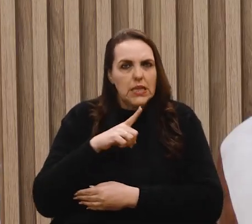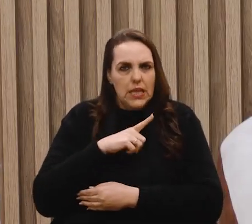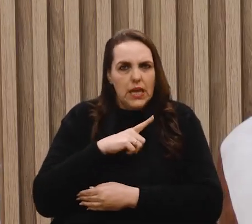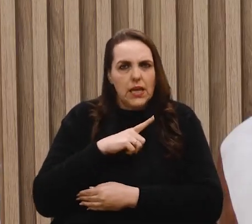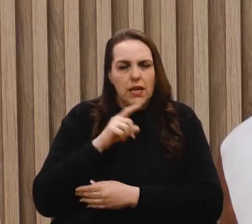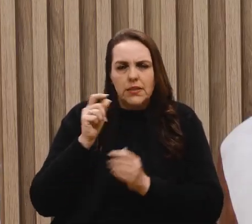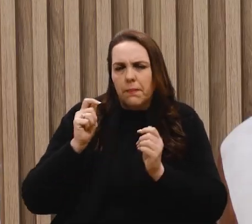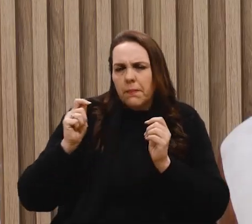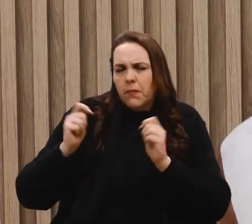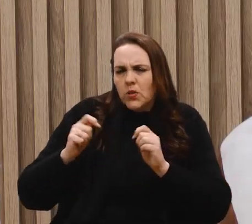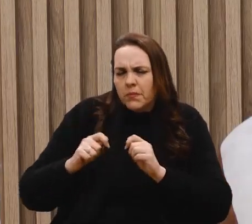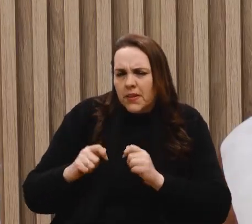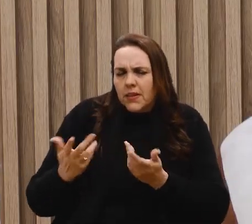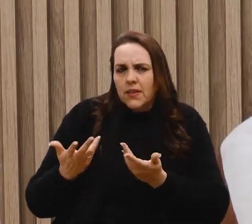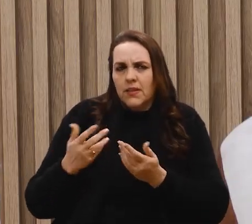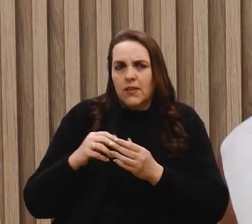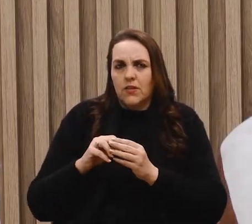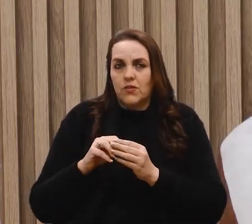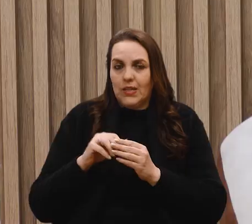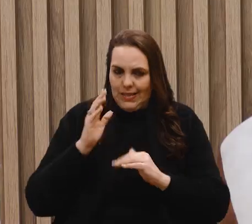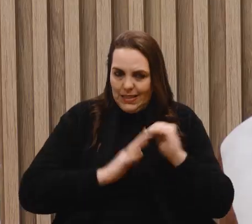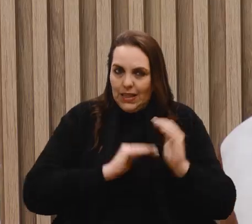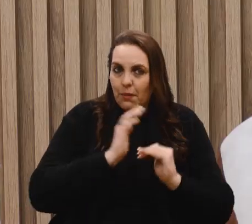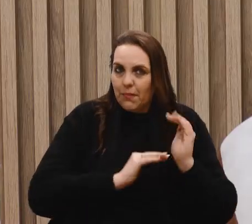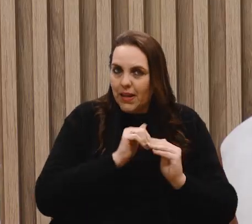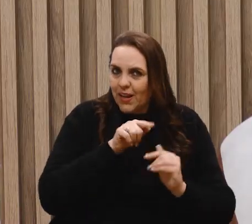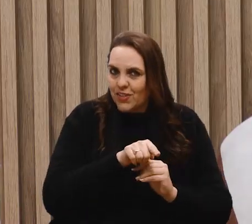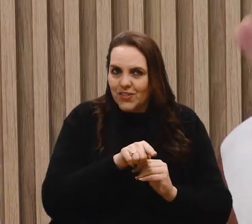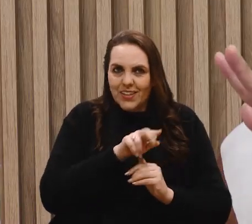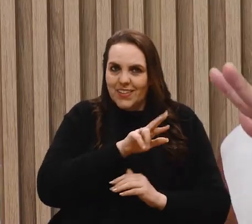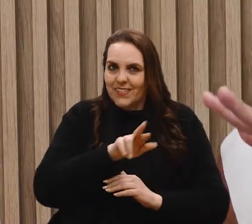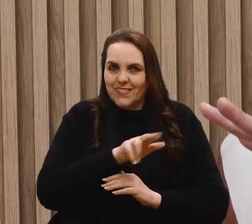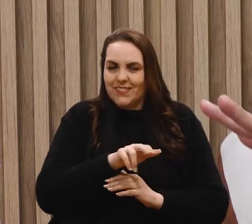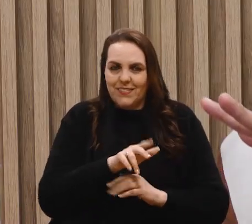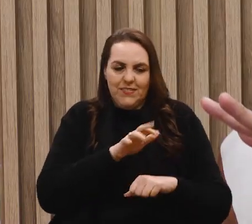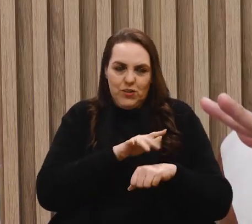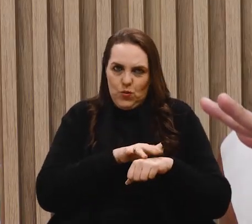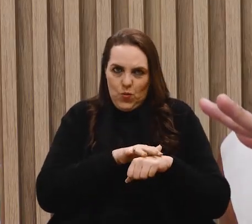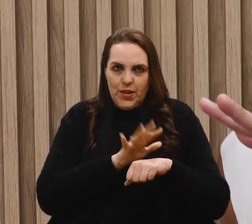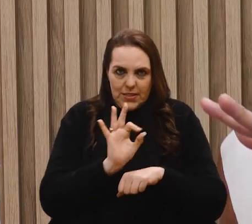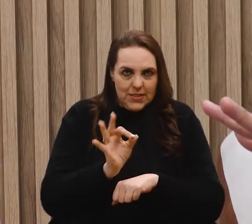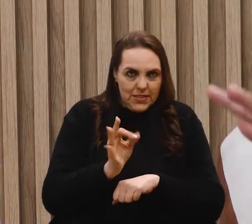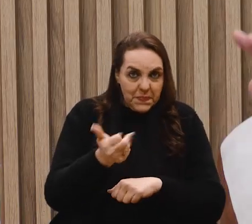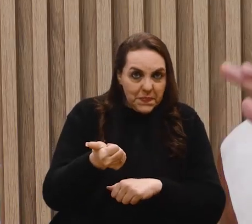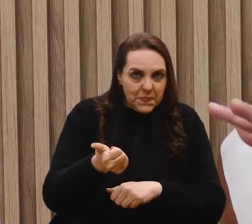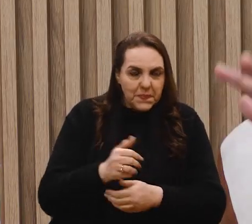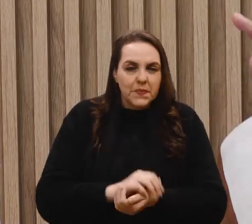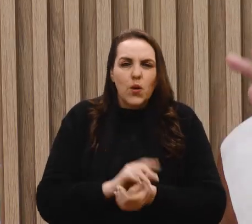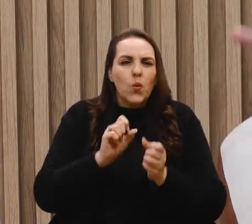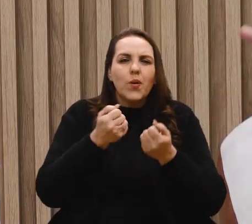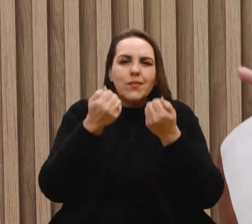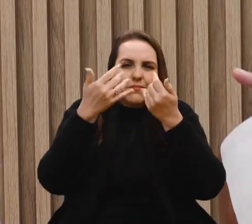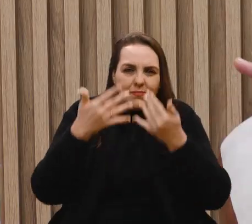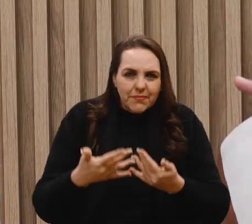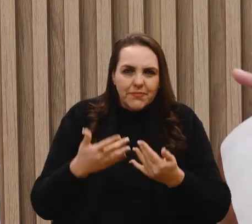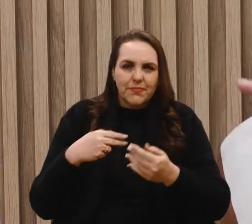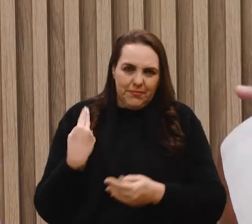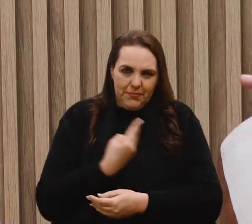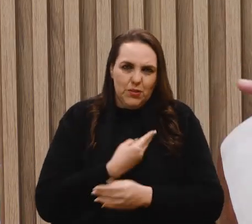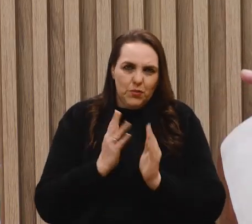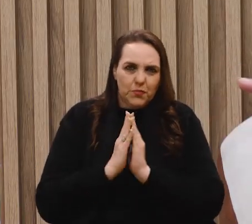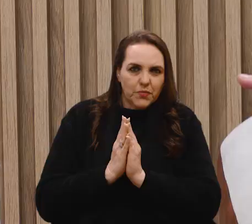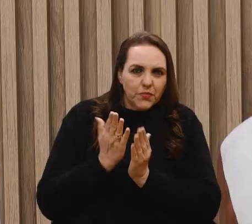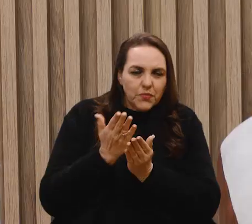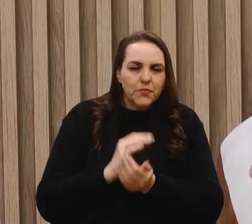cabedal, né? Porque na prática não é uma doença. Eu queria que tu nos explicasse